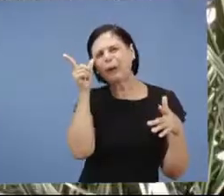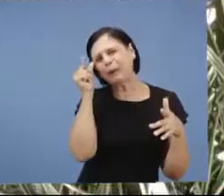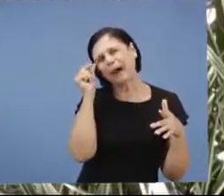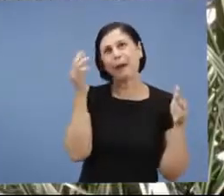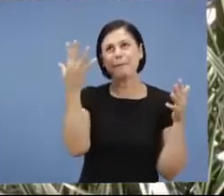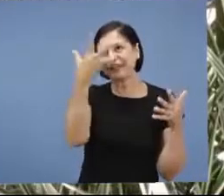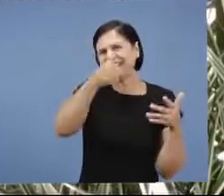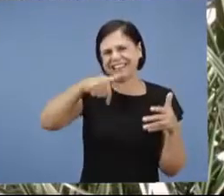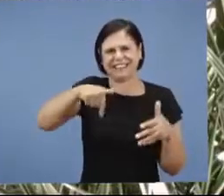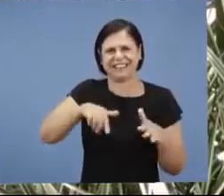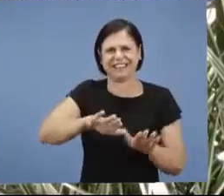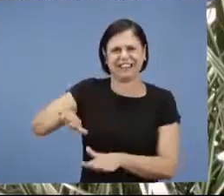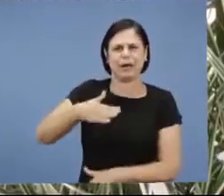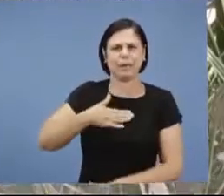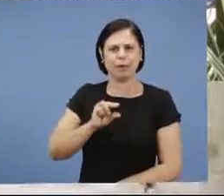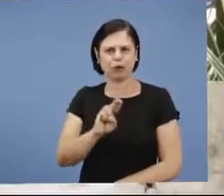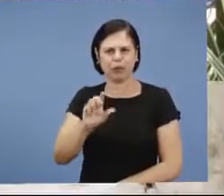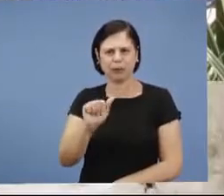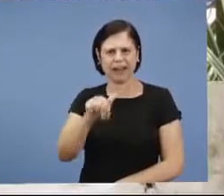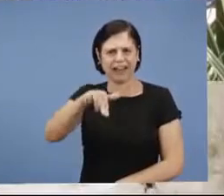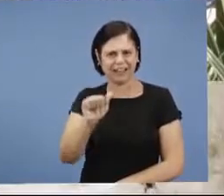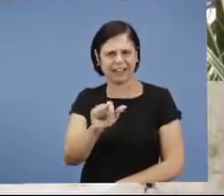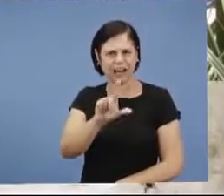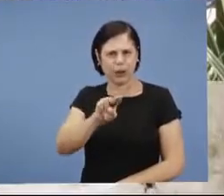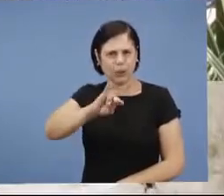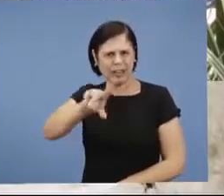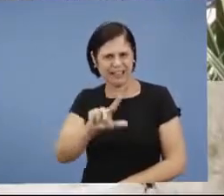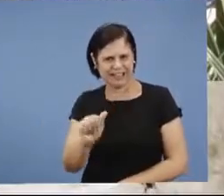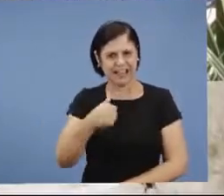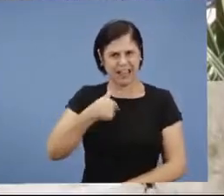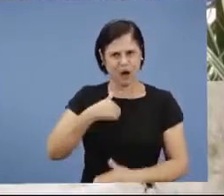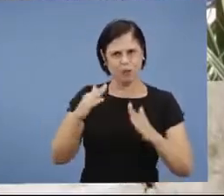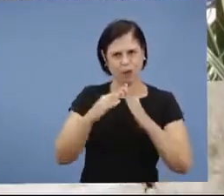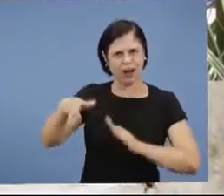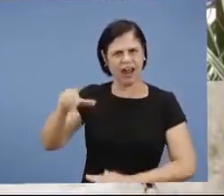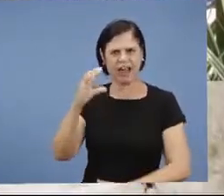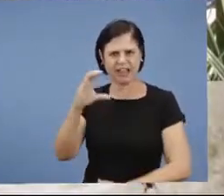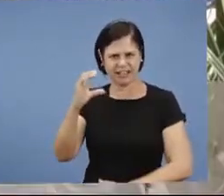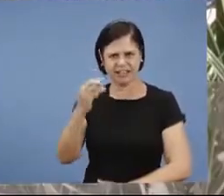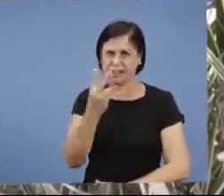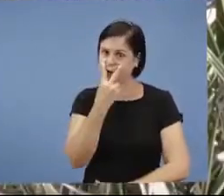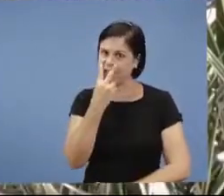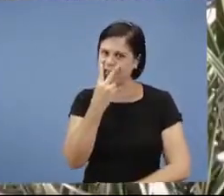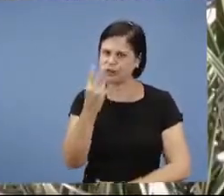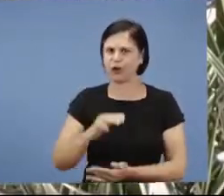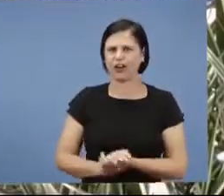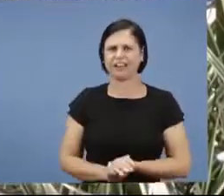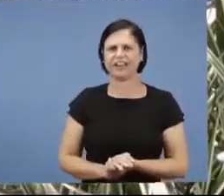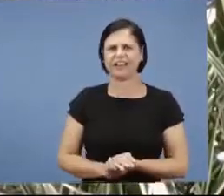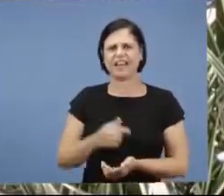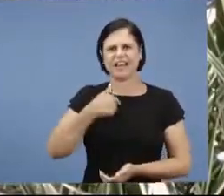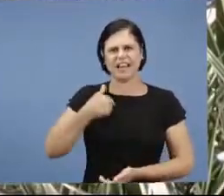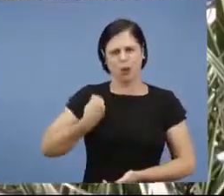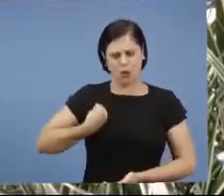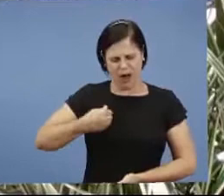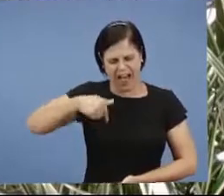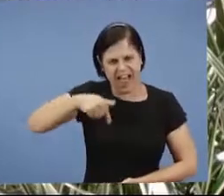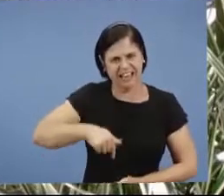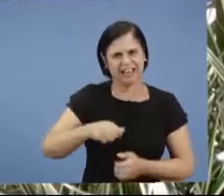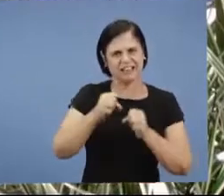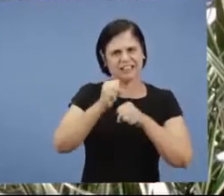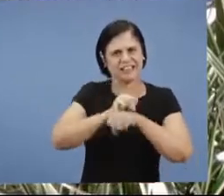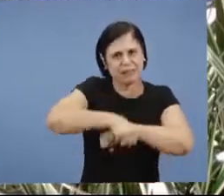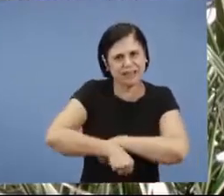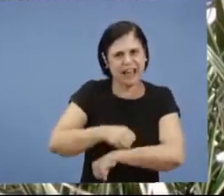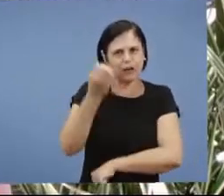bonito. Meu nome é Ana Luísa, eu sou de Cariacica, da Igreja de Santo André. Eu estou aqui no seminário de 5 dias,